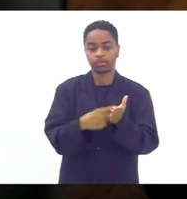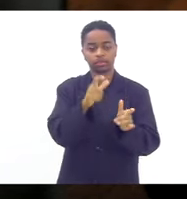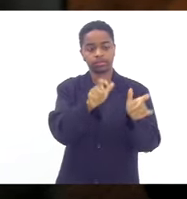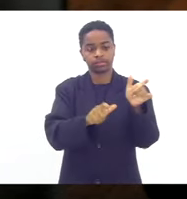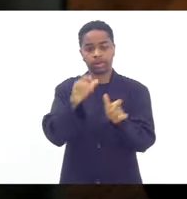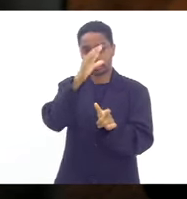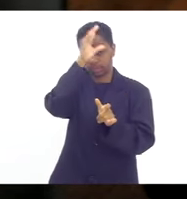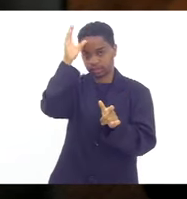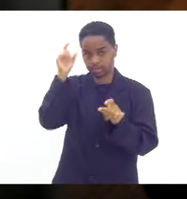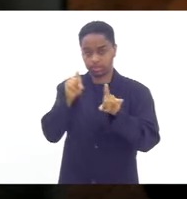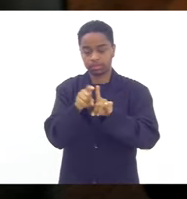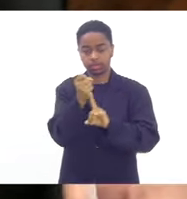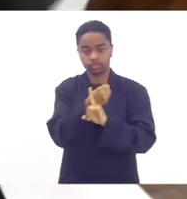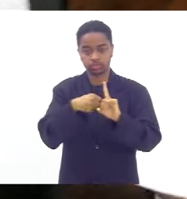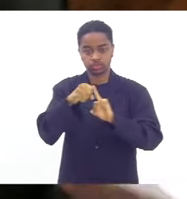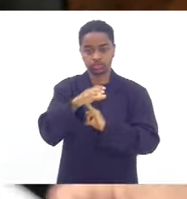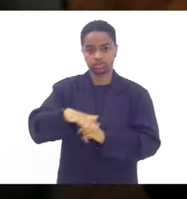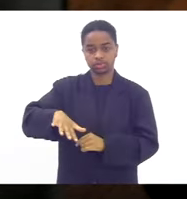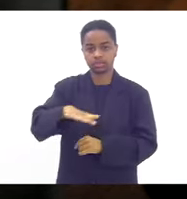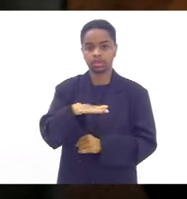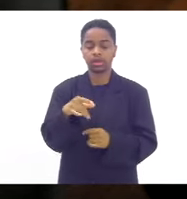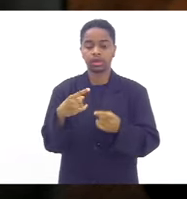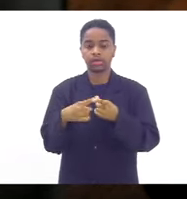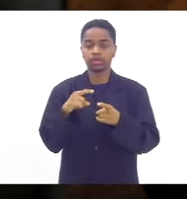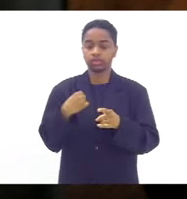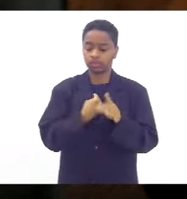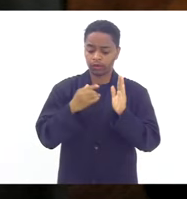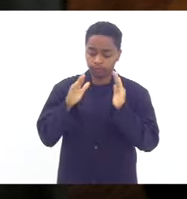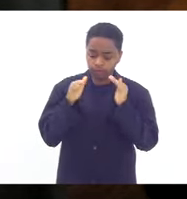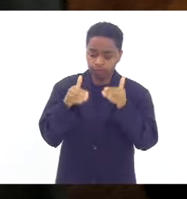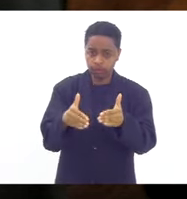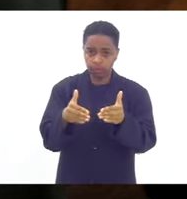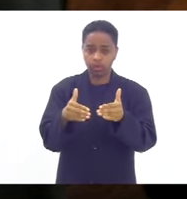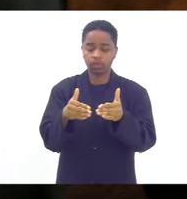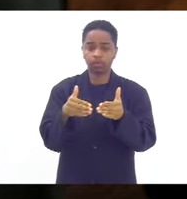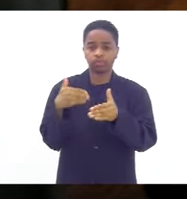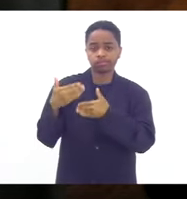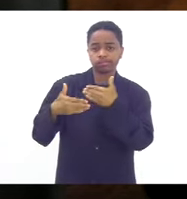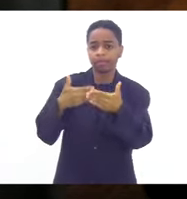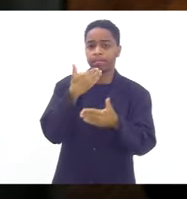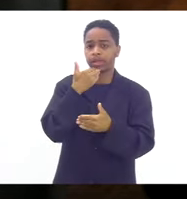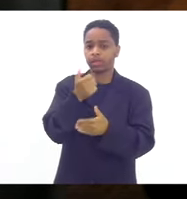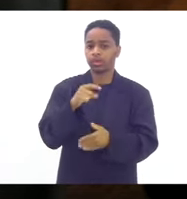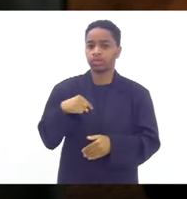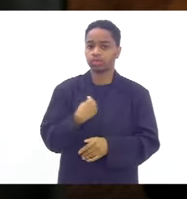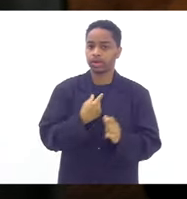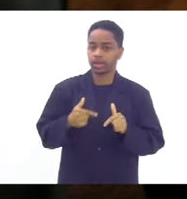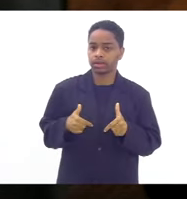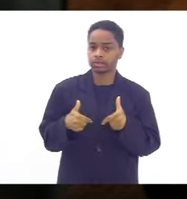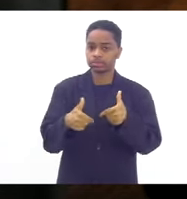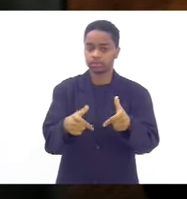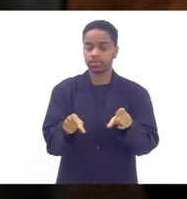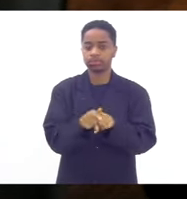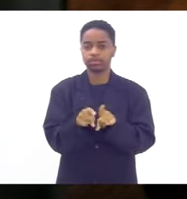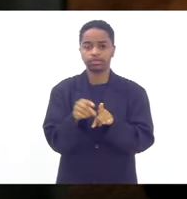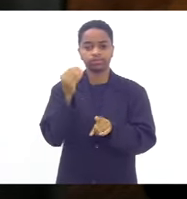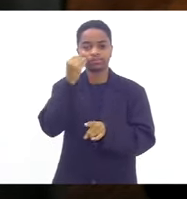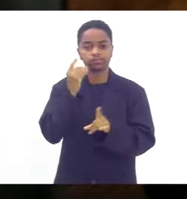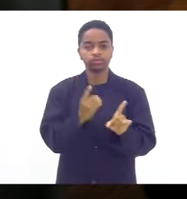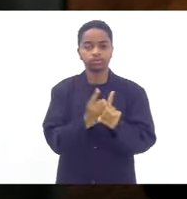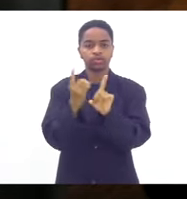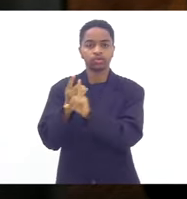e toda a sociedade. Estamos focados em aprimorar nossas ações, abraçando novas